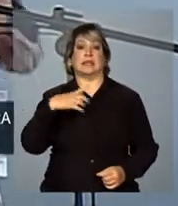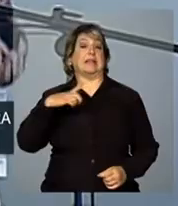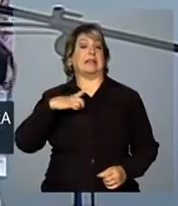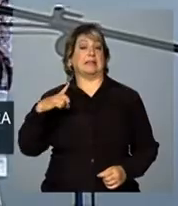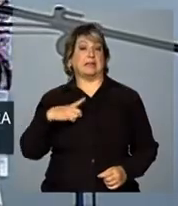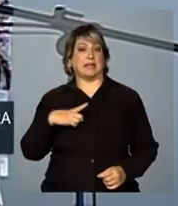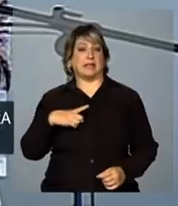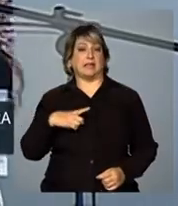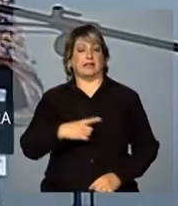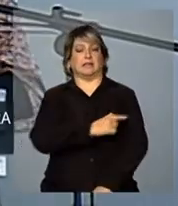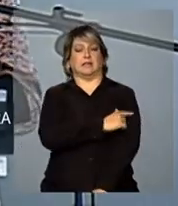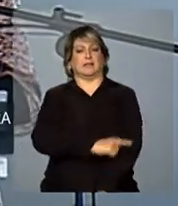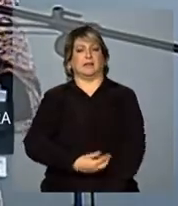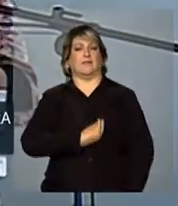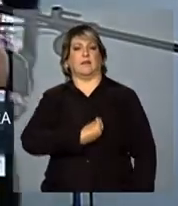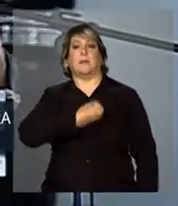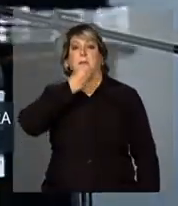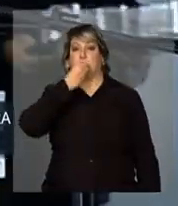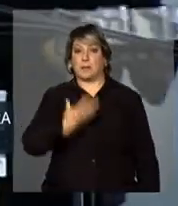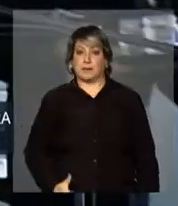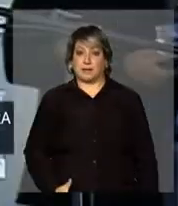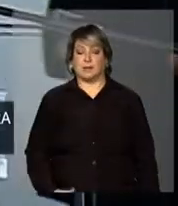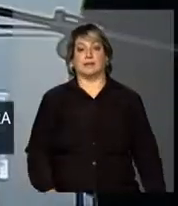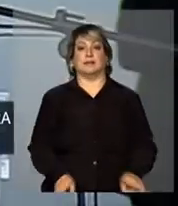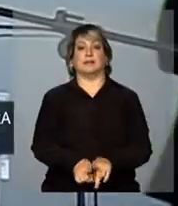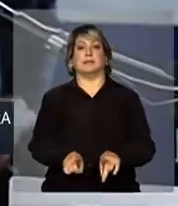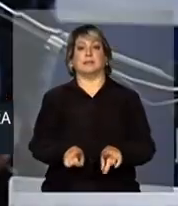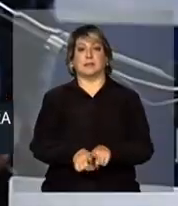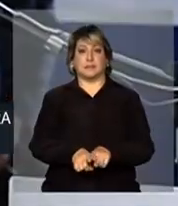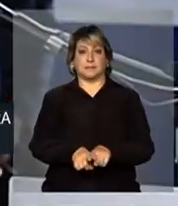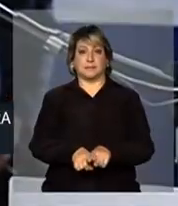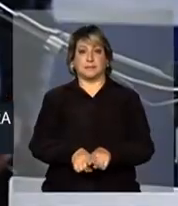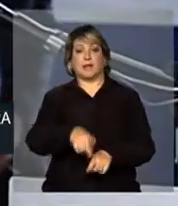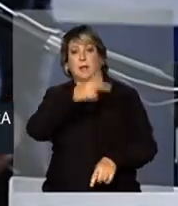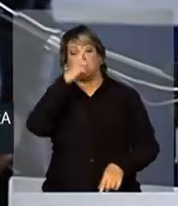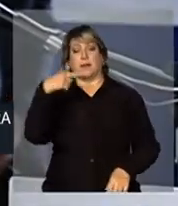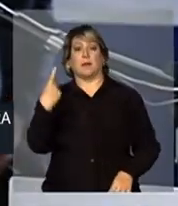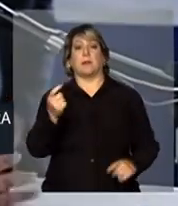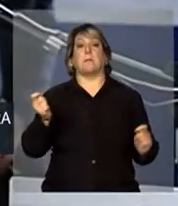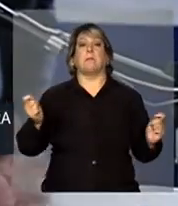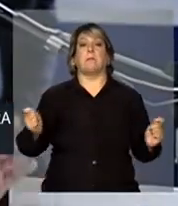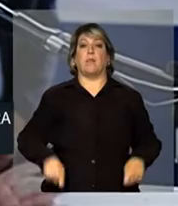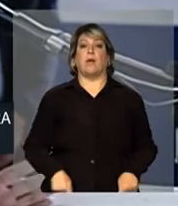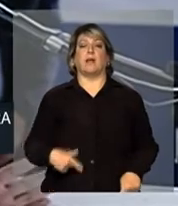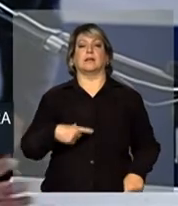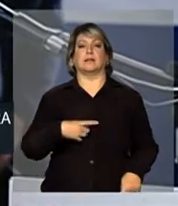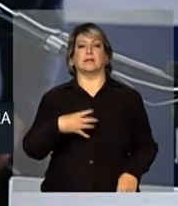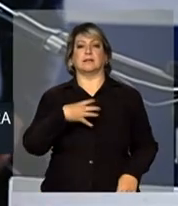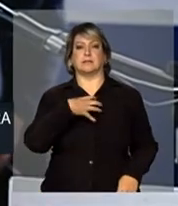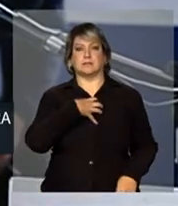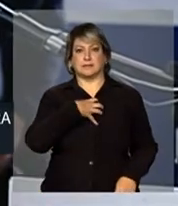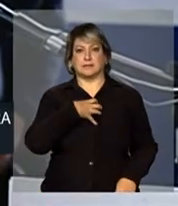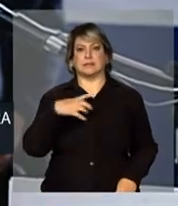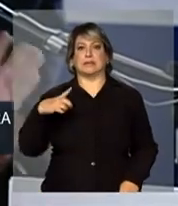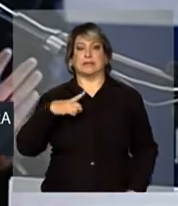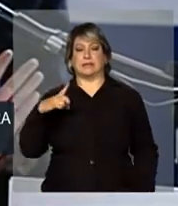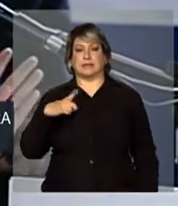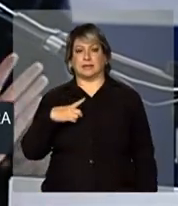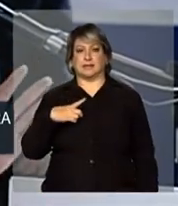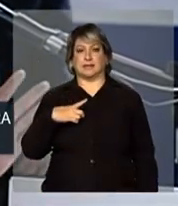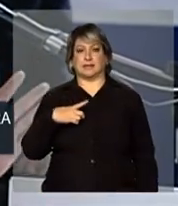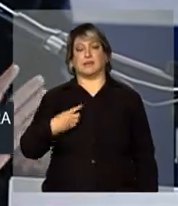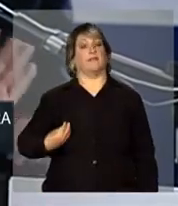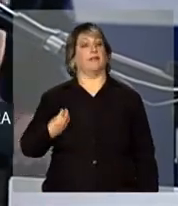terem dignidade e para as pessoas poderem desfrutar